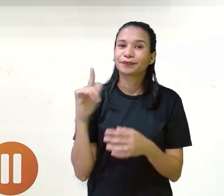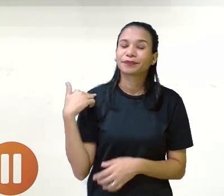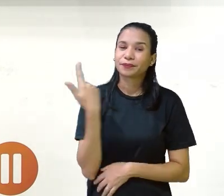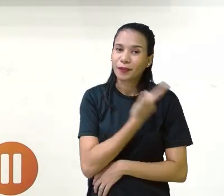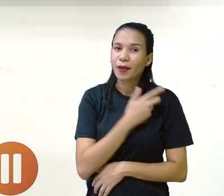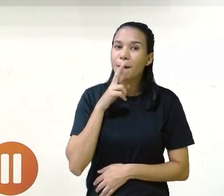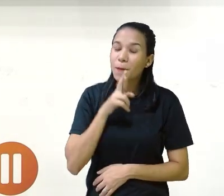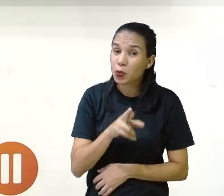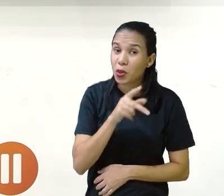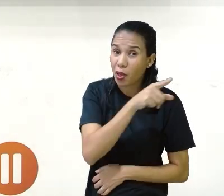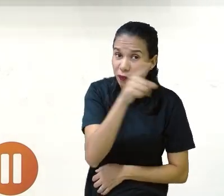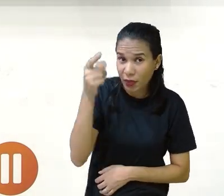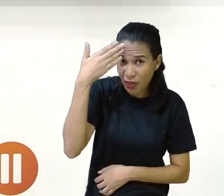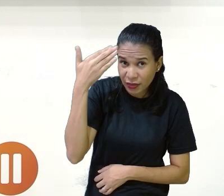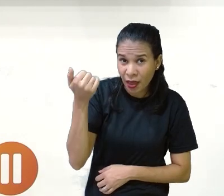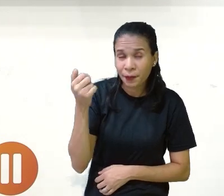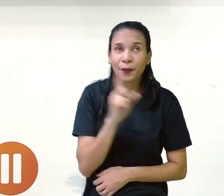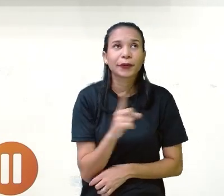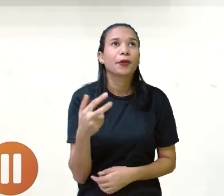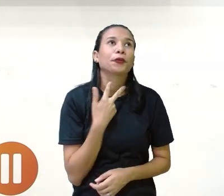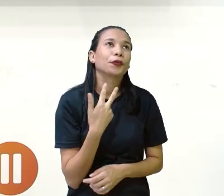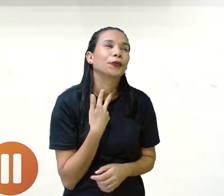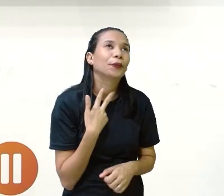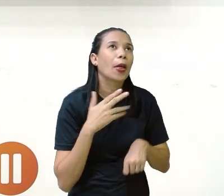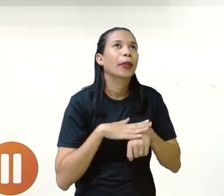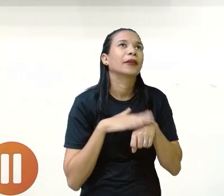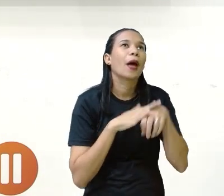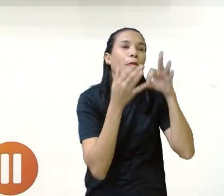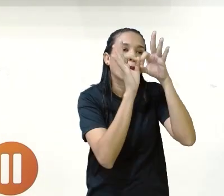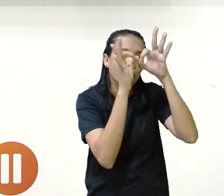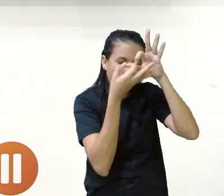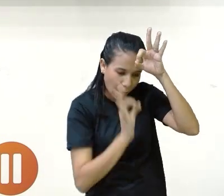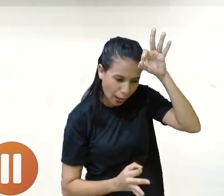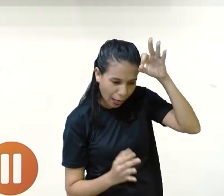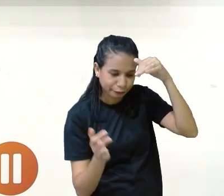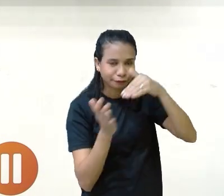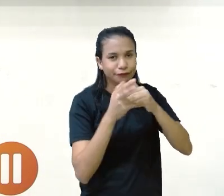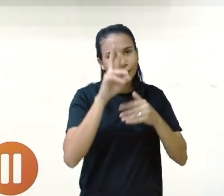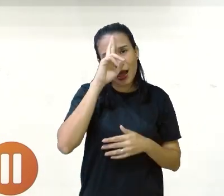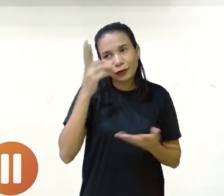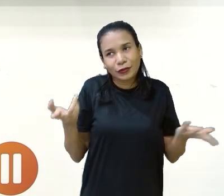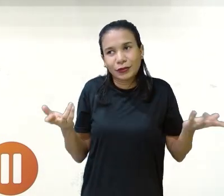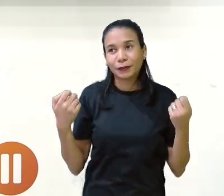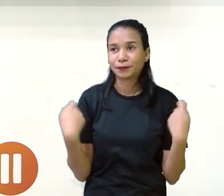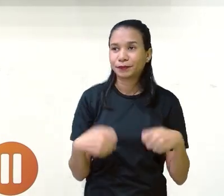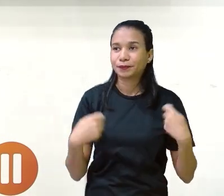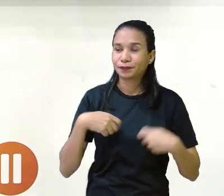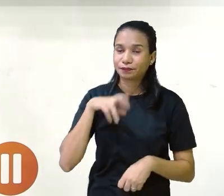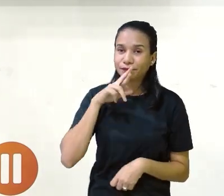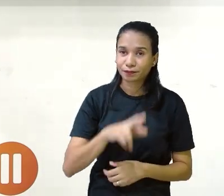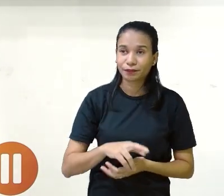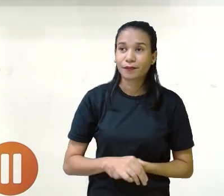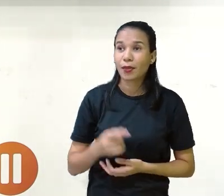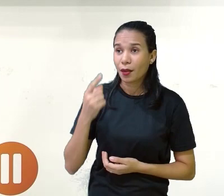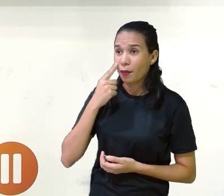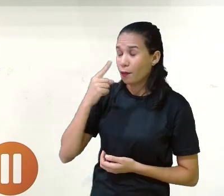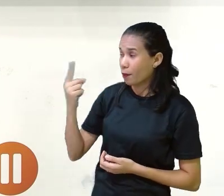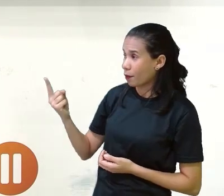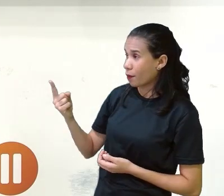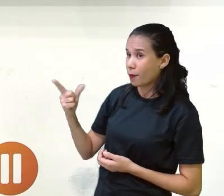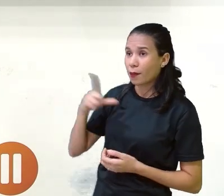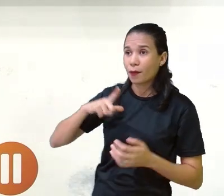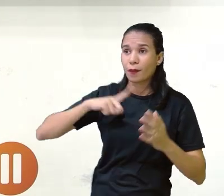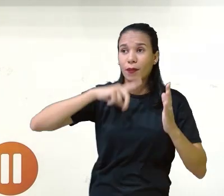né, vocês sabem que ninguém deixa eu ficar muito tempo aqui e eu vou ter que responder essas questões. Aqui eu tenho